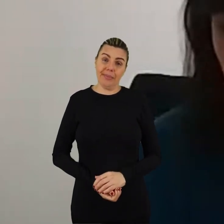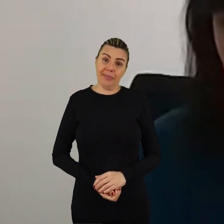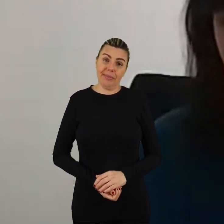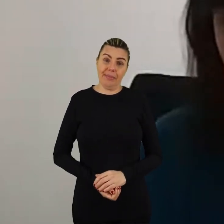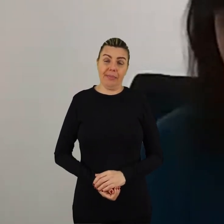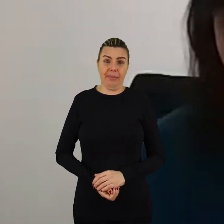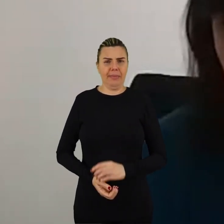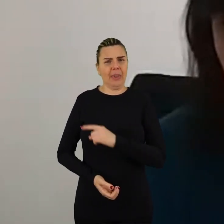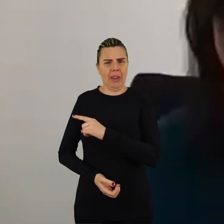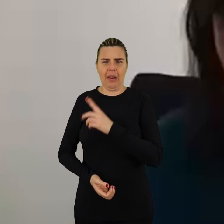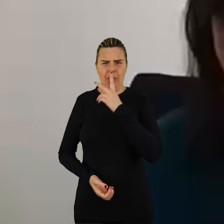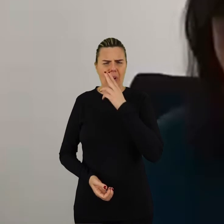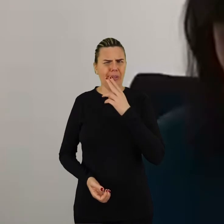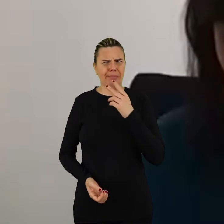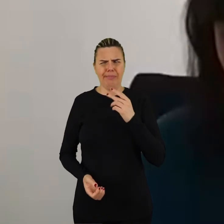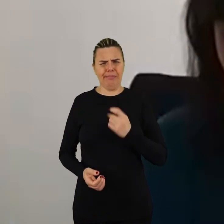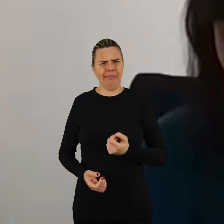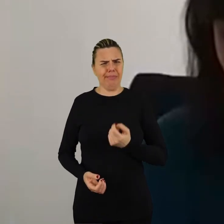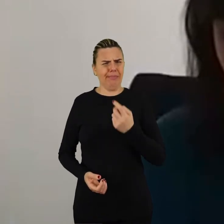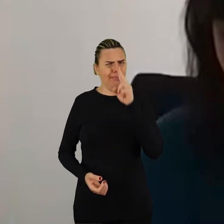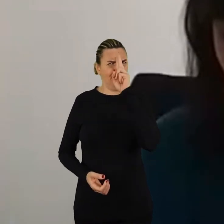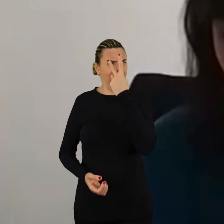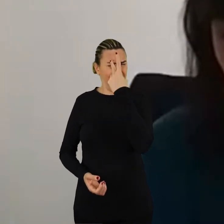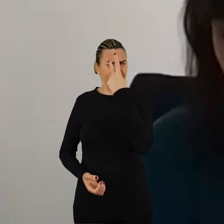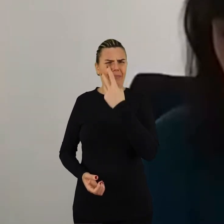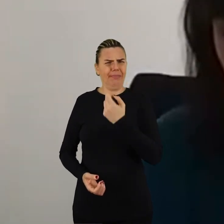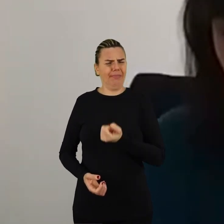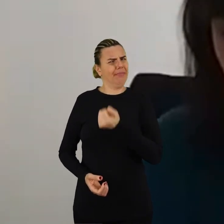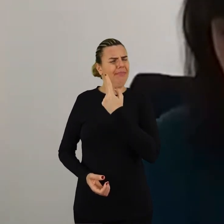Ele estava meio alterado, sabe? Baixa o olhar.